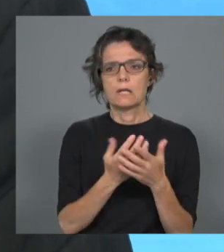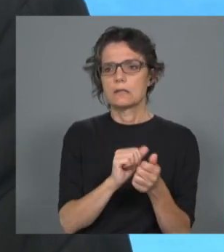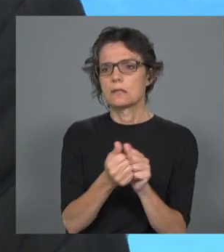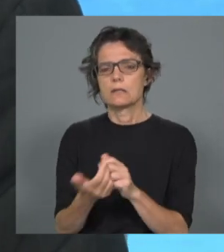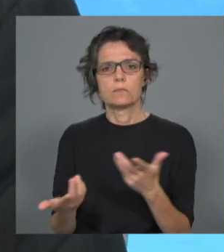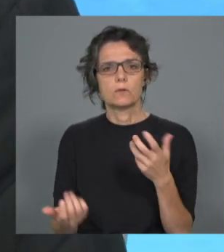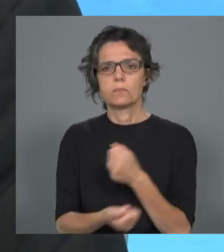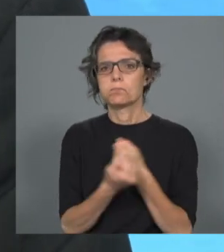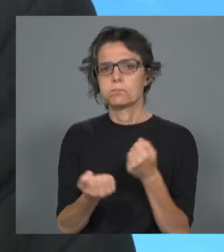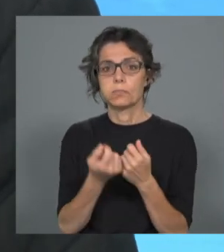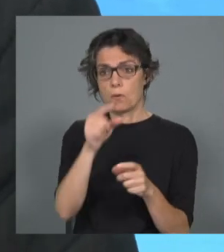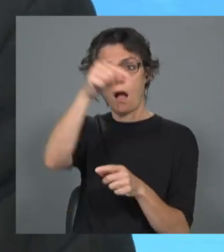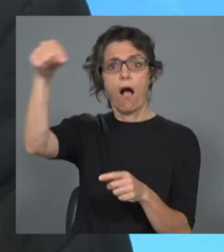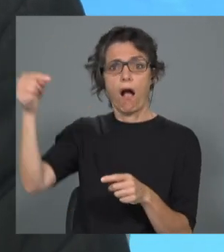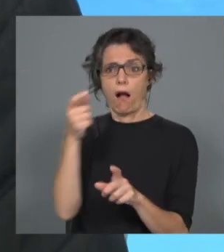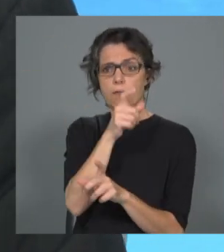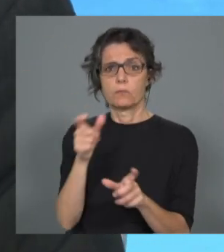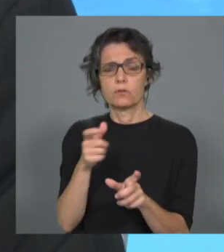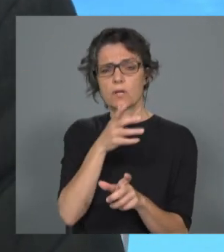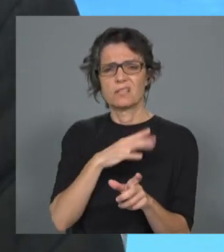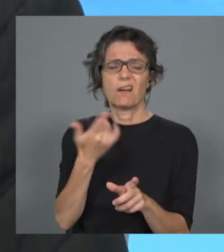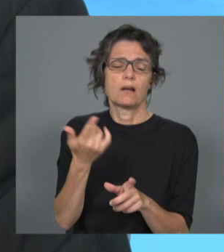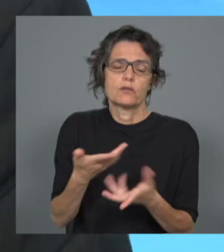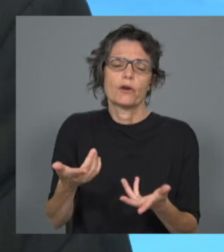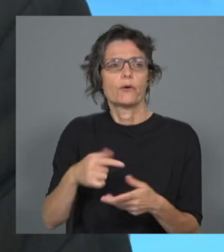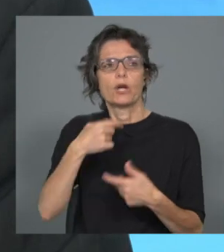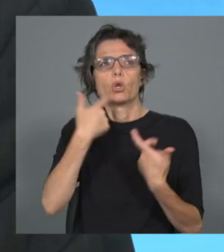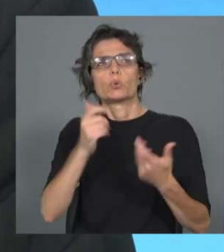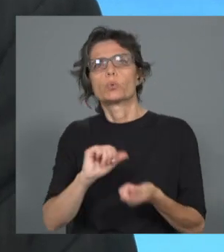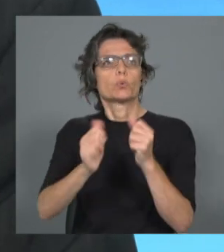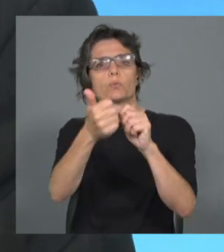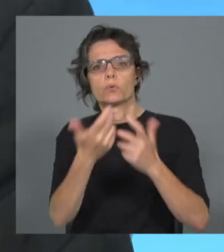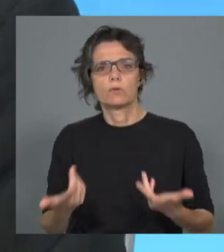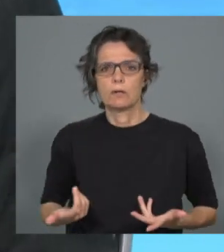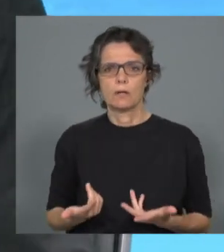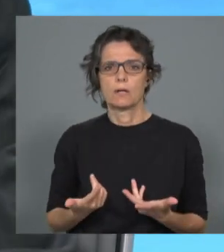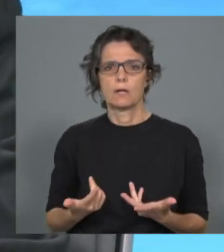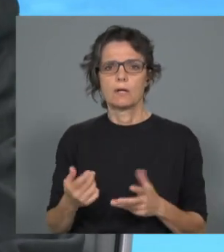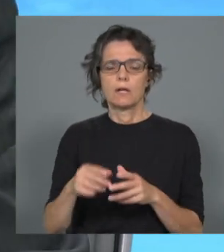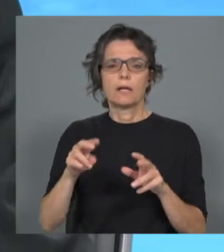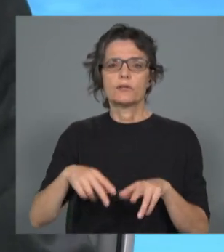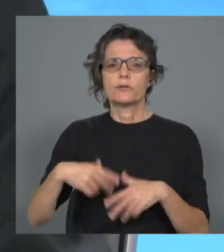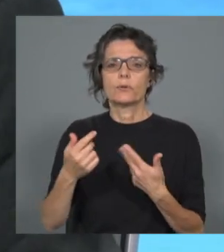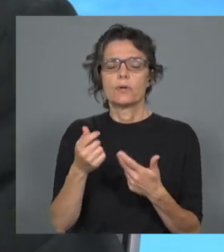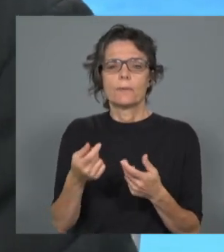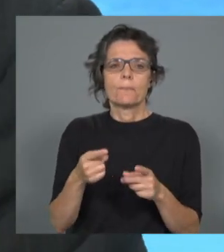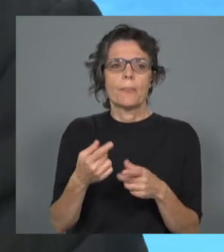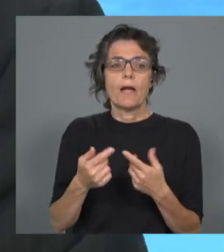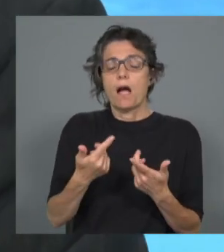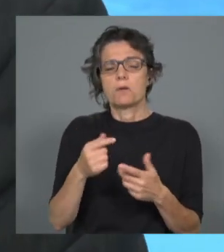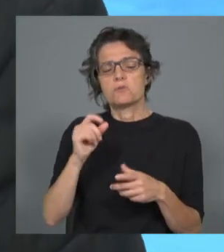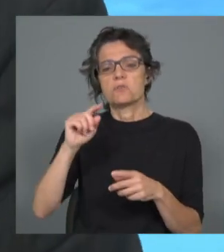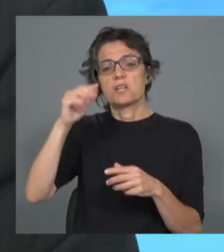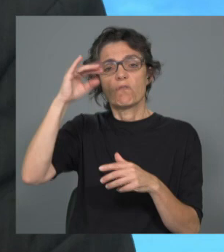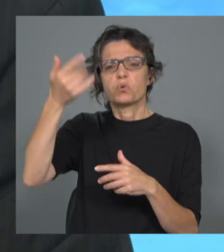muita gente que continua a dizer isto é uma moda, sinodalidade é uma palavra de moda, isto passará, mais dia, menos dia.